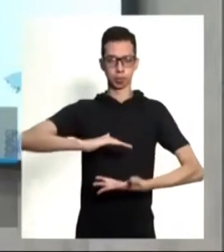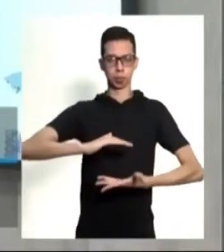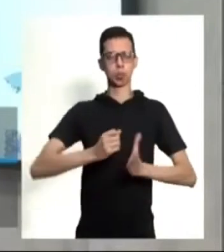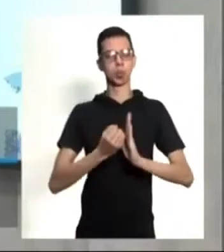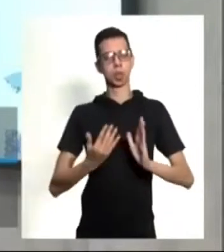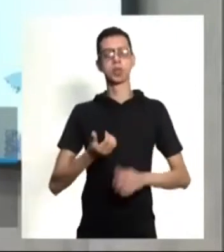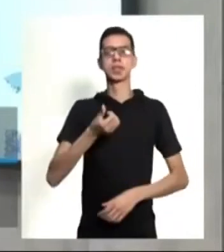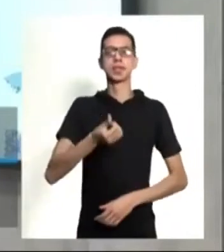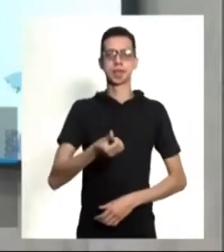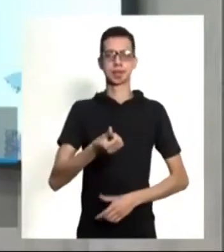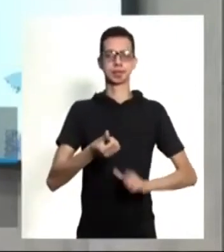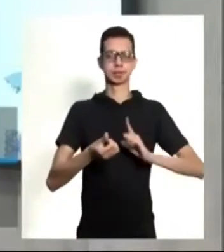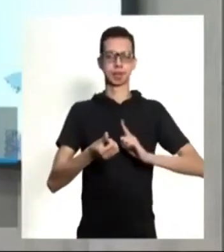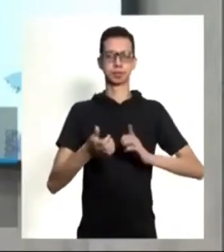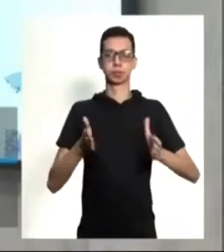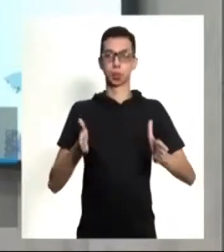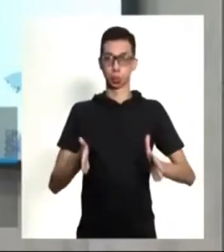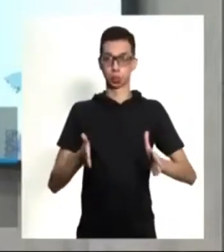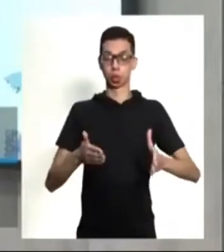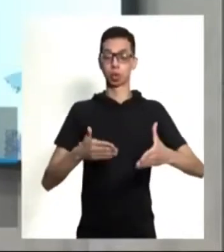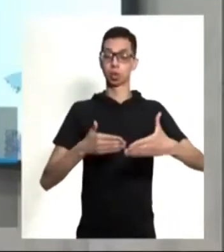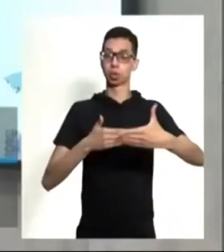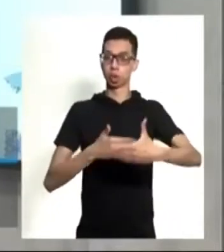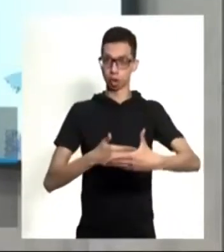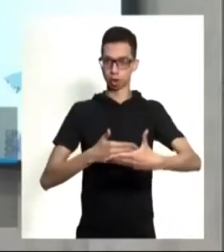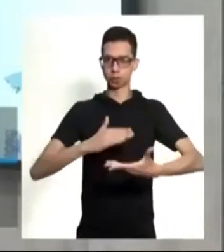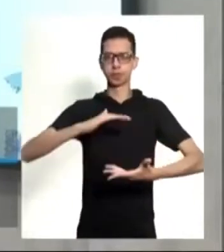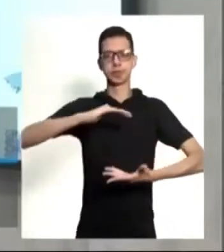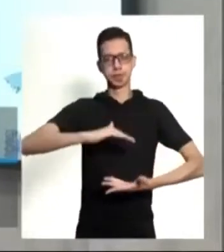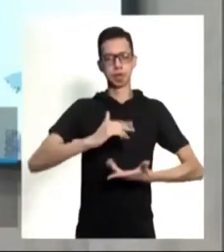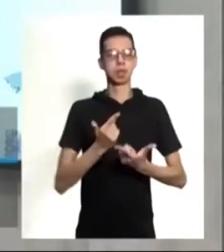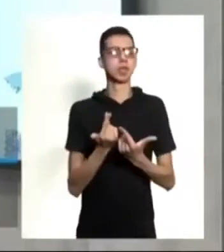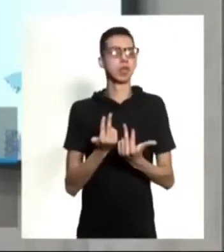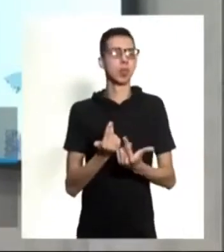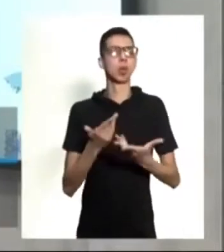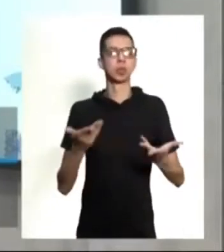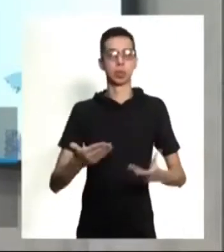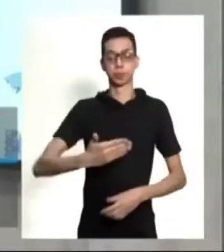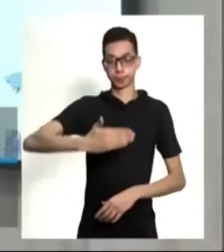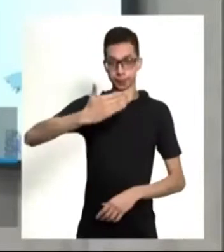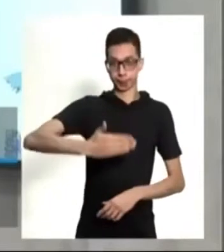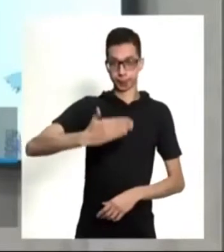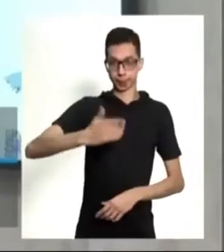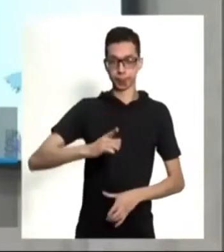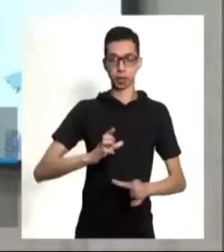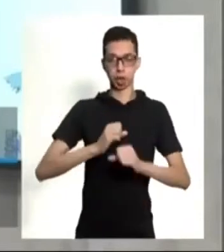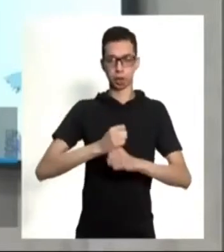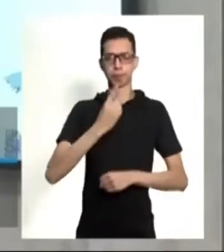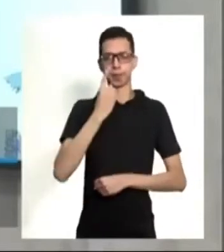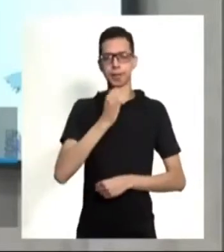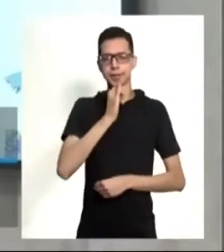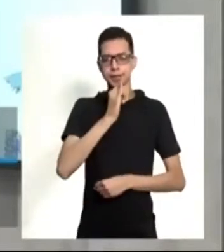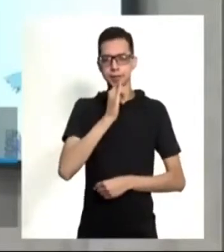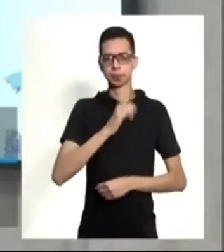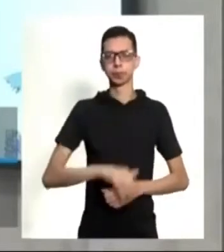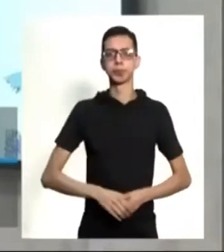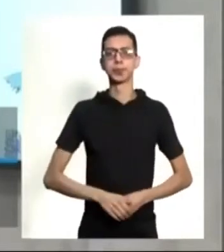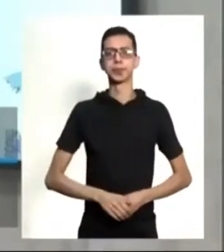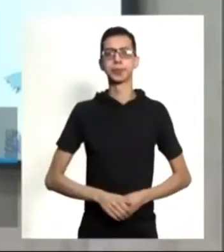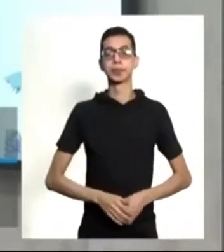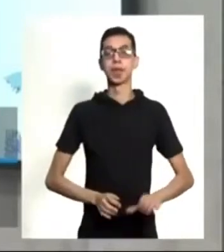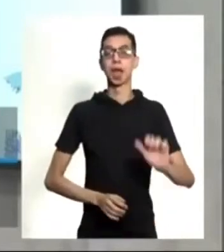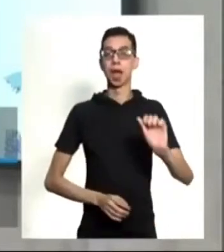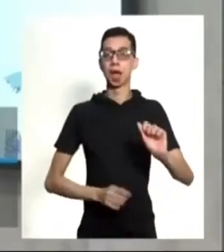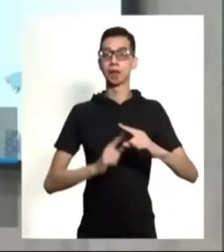todas iguais. Então você vai lá, calcula a área de uma face, que é o quadrado. Então, lado vezes lado, A vezes